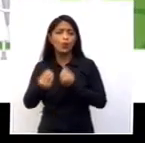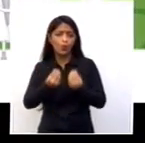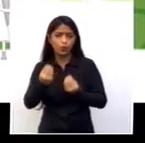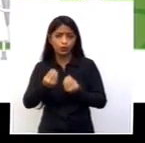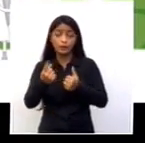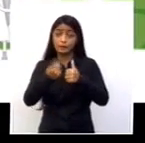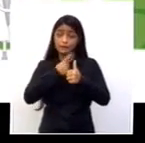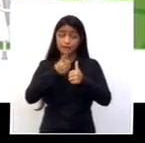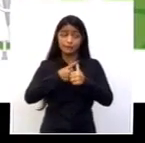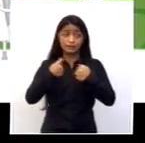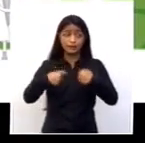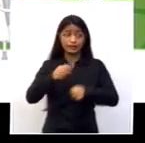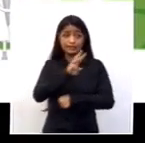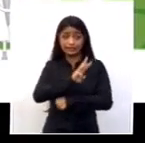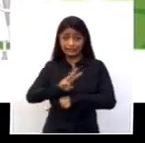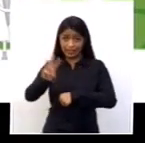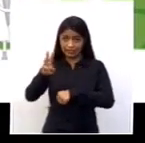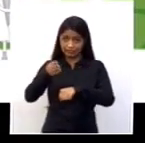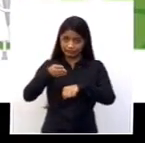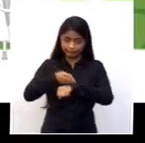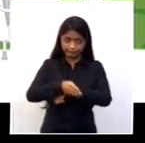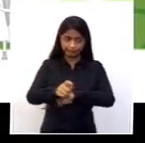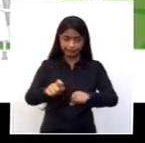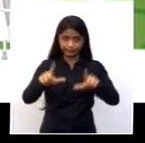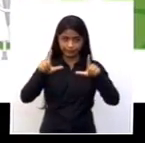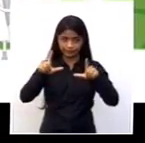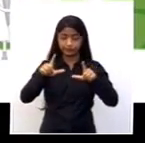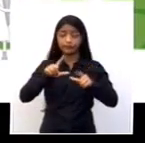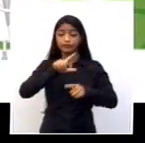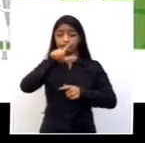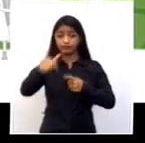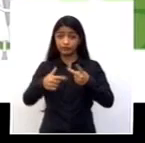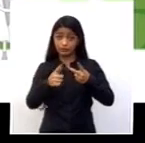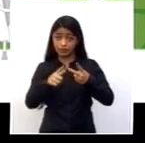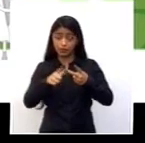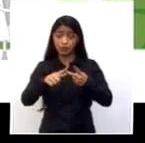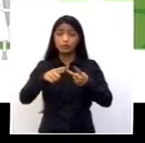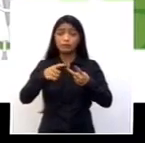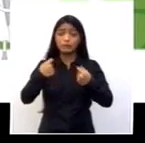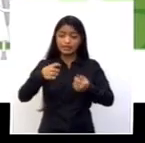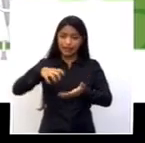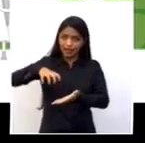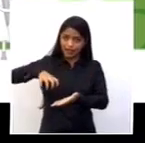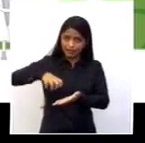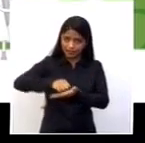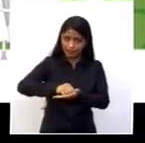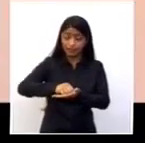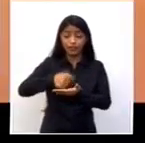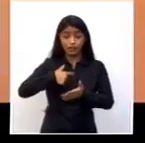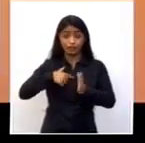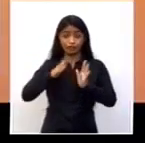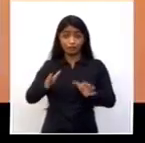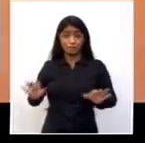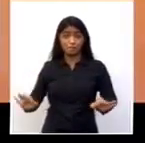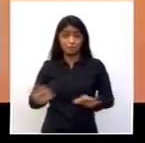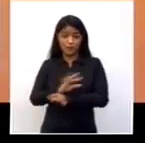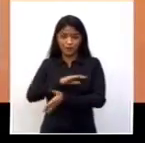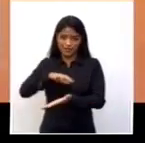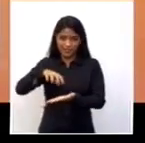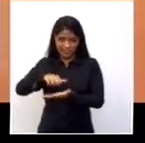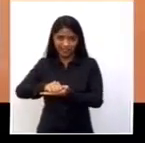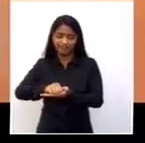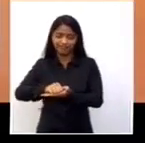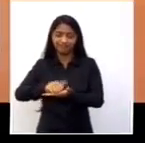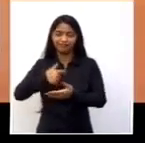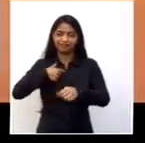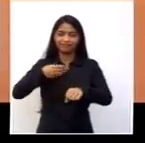endereço do Padlet. Em segundo, você vem aqui e pede para se registrar. No meu caso, eu já tenho login, então vou usar o login que eu já tenho.